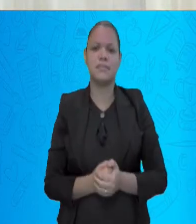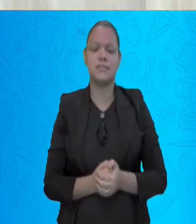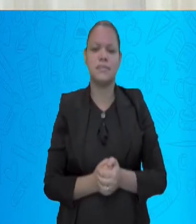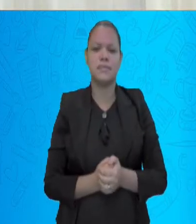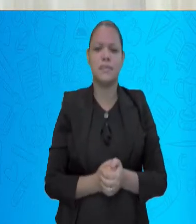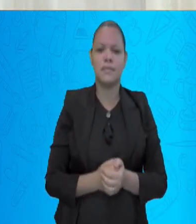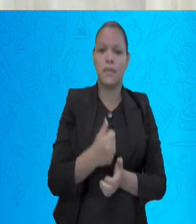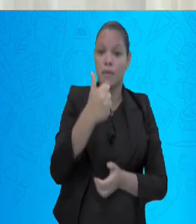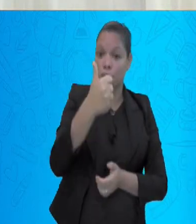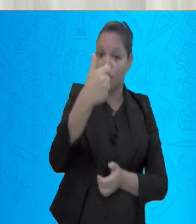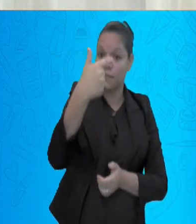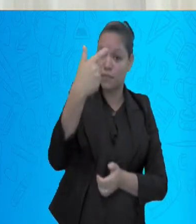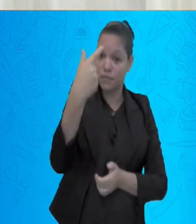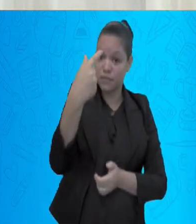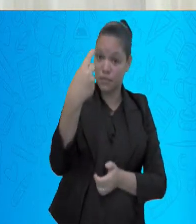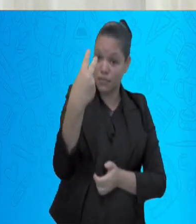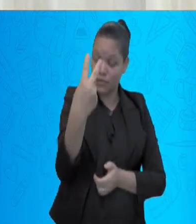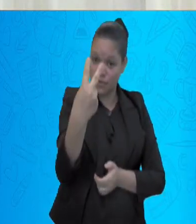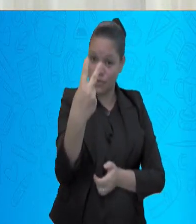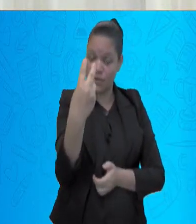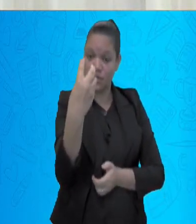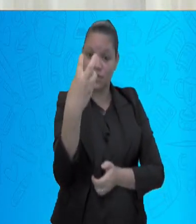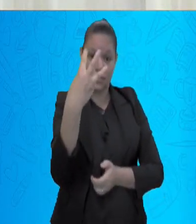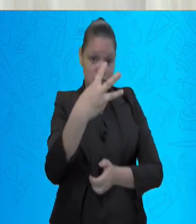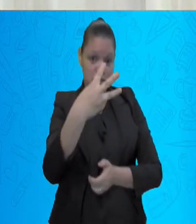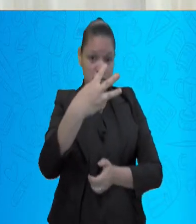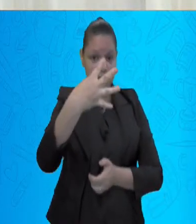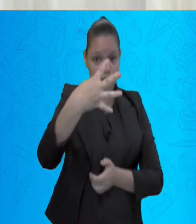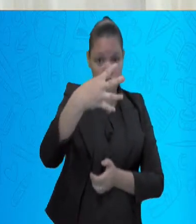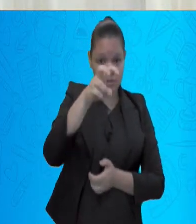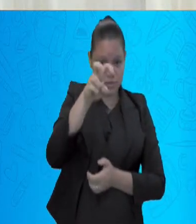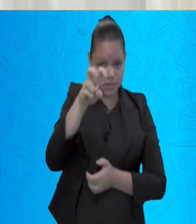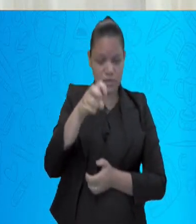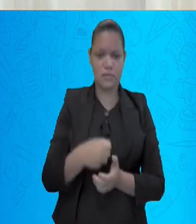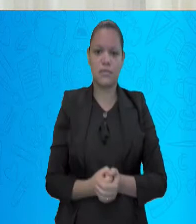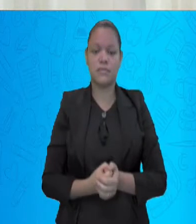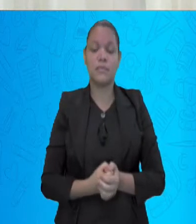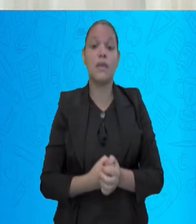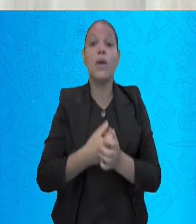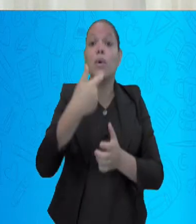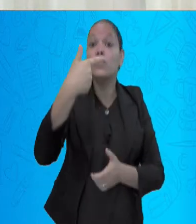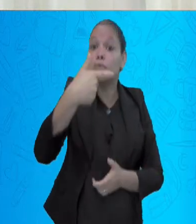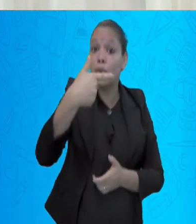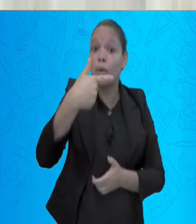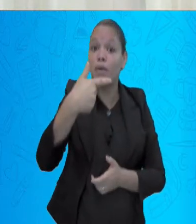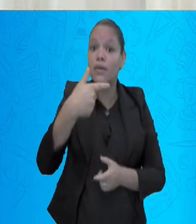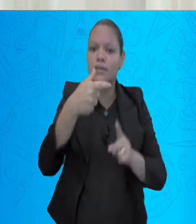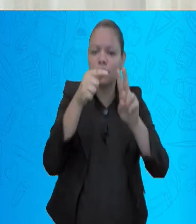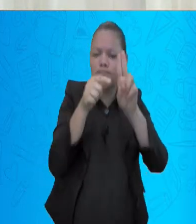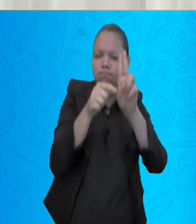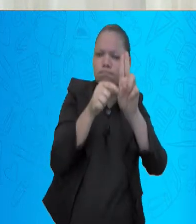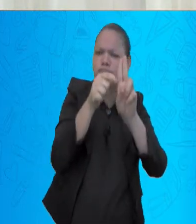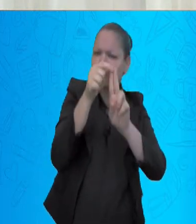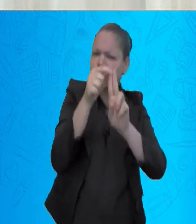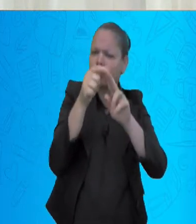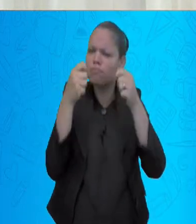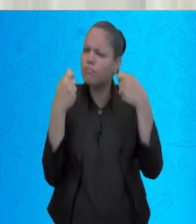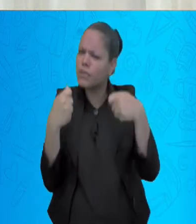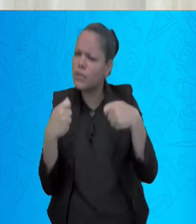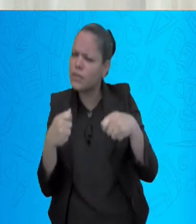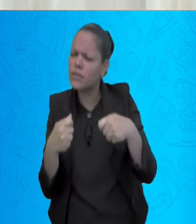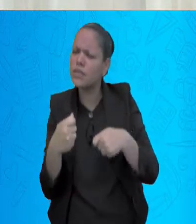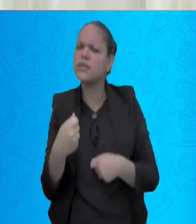1, 2, 3, 4, 5. O 2 está na dezena. Então, nós precisamos somente